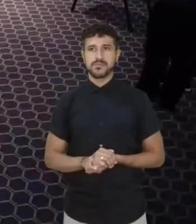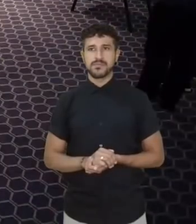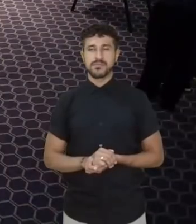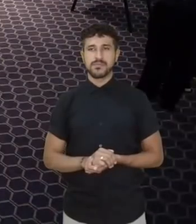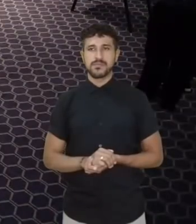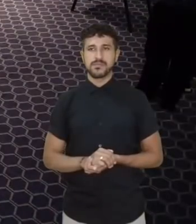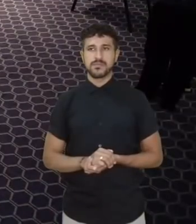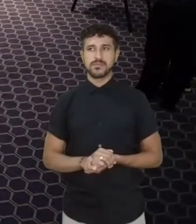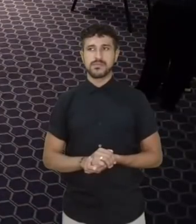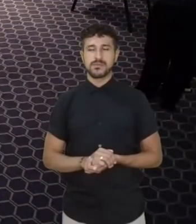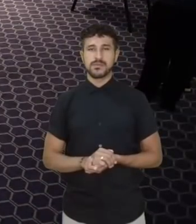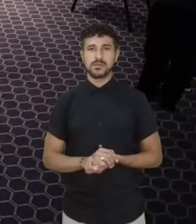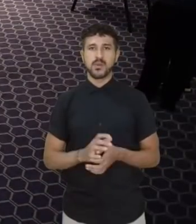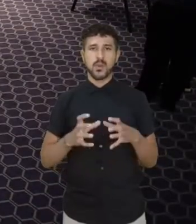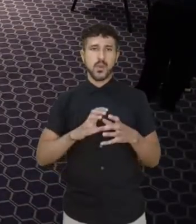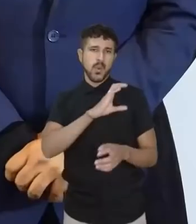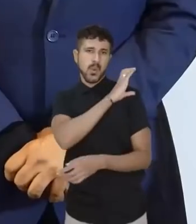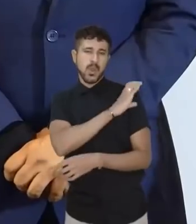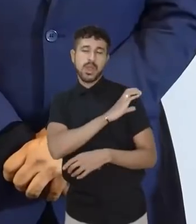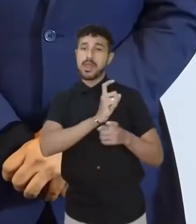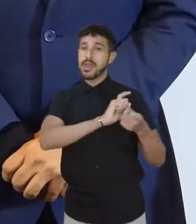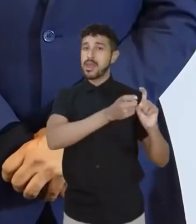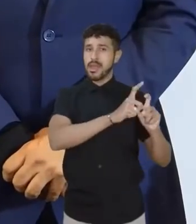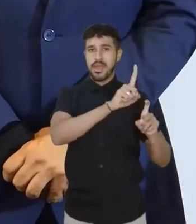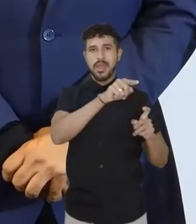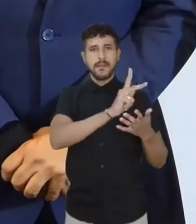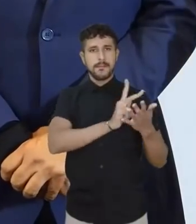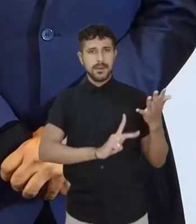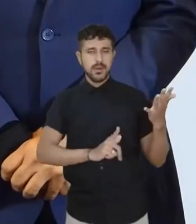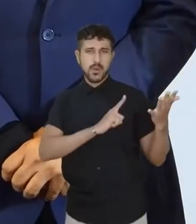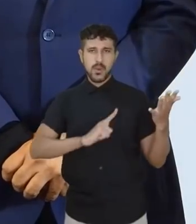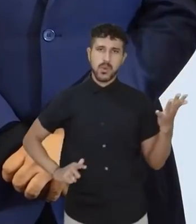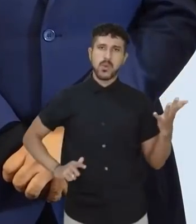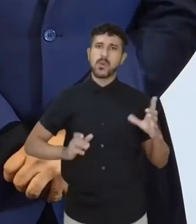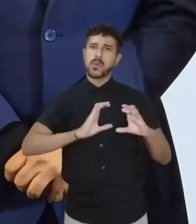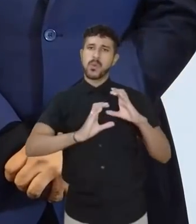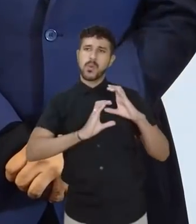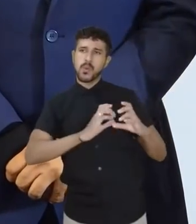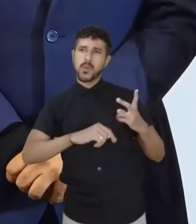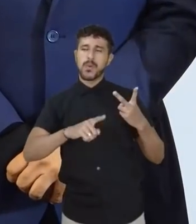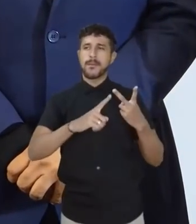A coordenação executiva é plano de governo, comunicação,